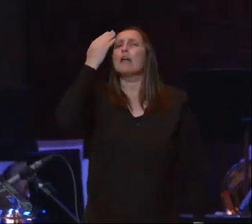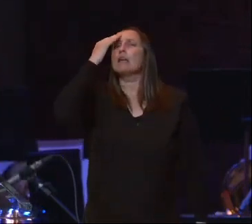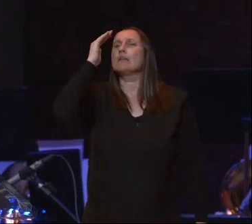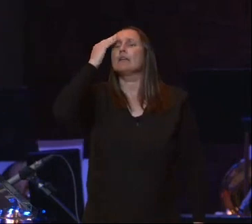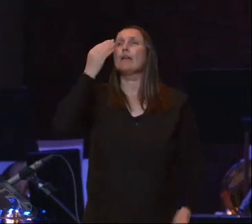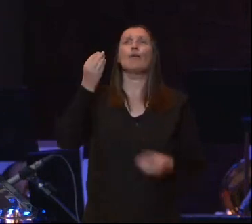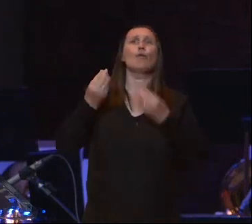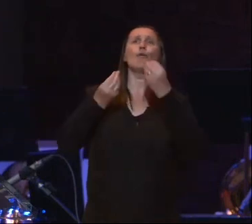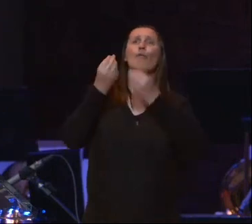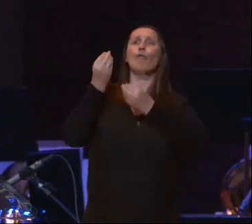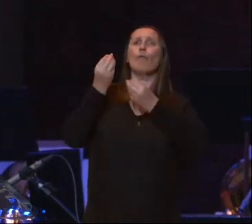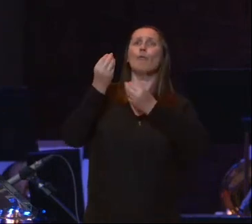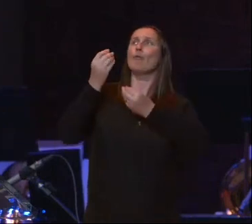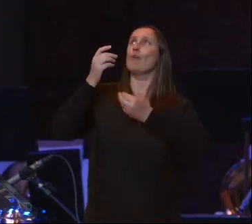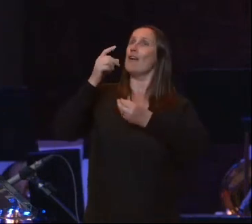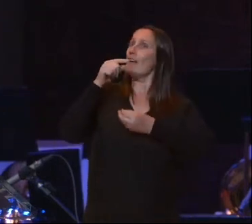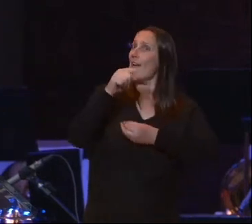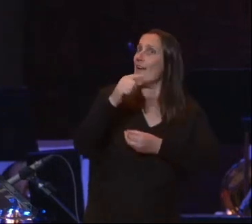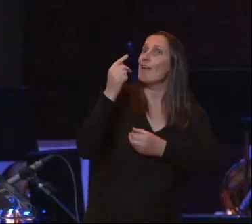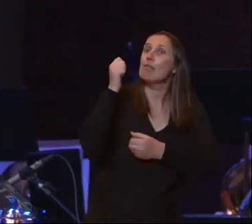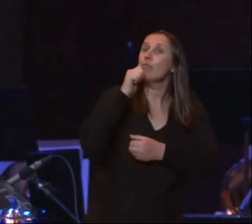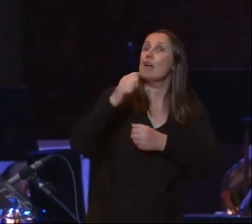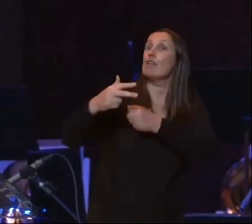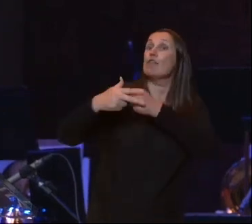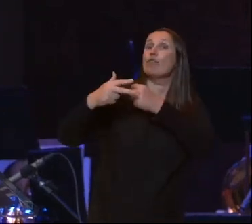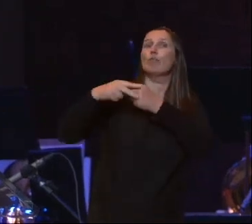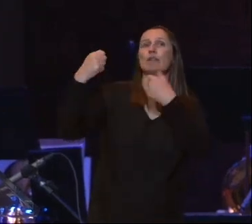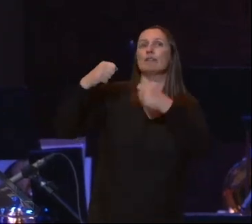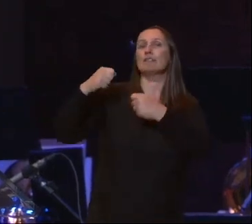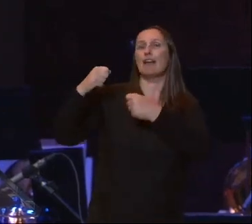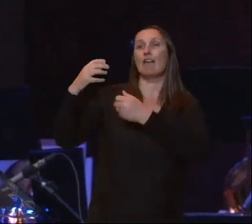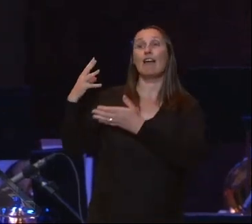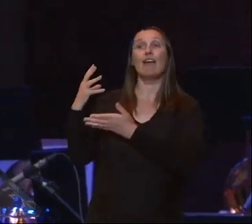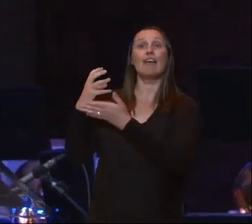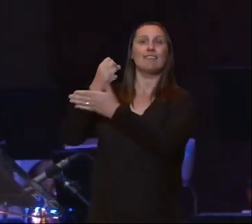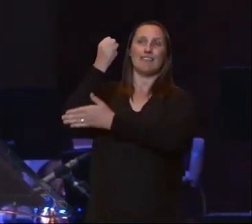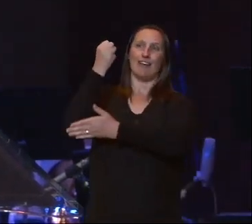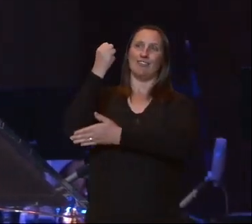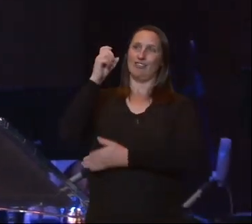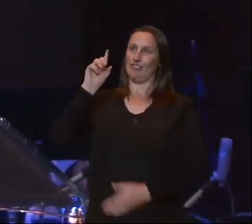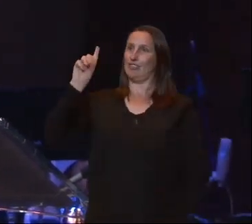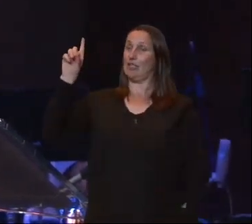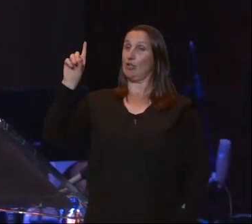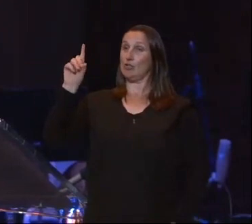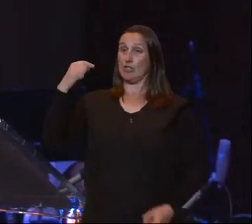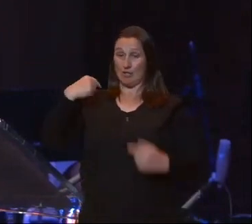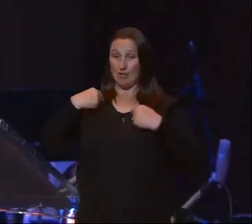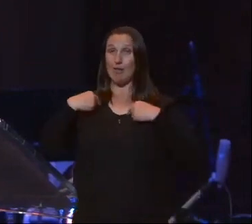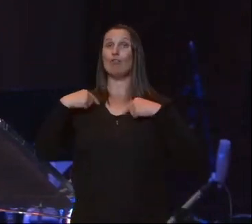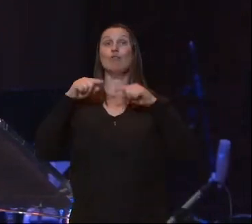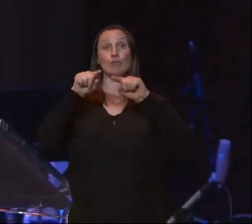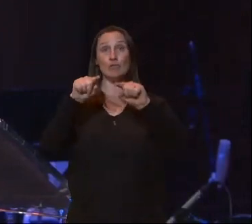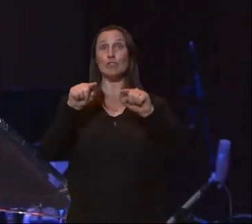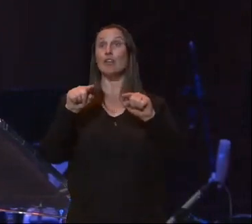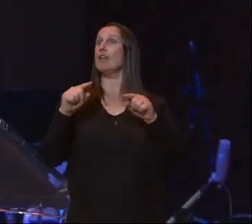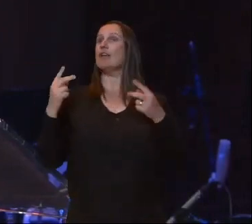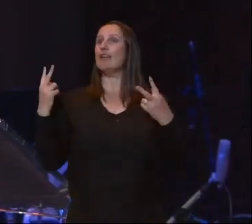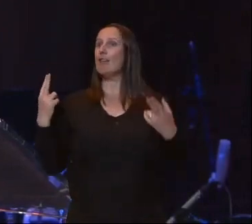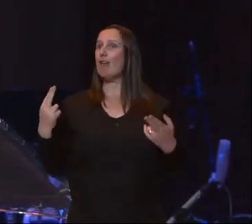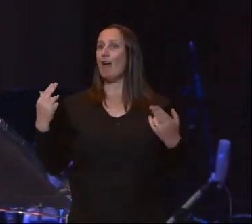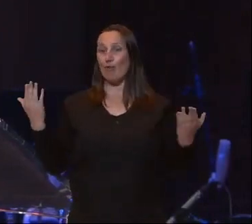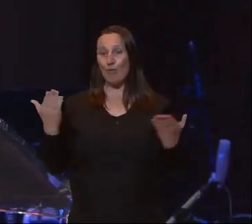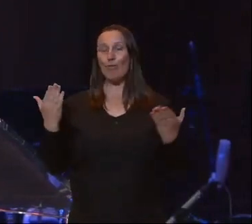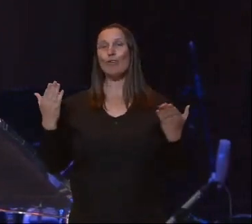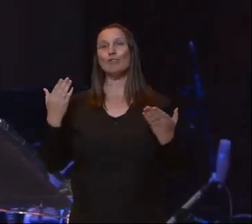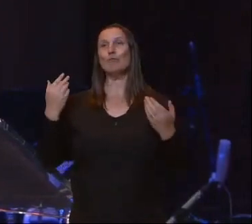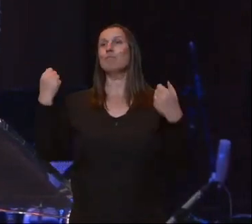Deus, porque eu e você, nós precisamos do resgate do Senhor nas nossas vidas.